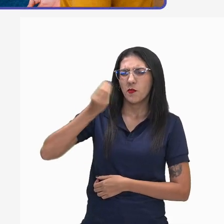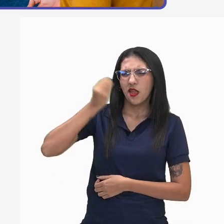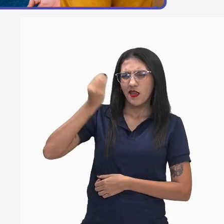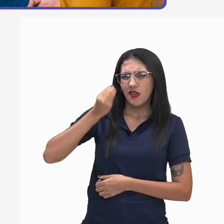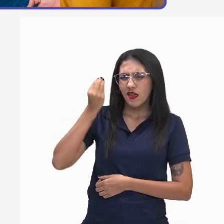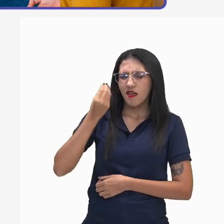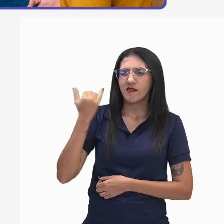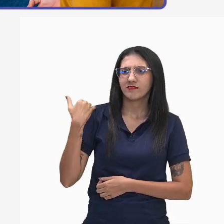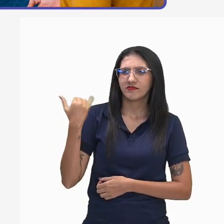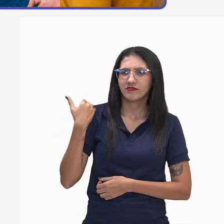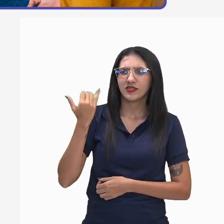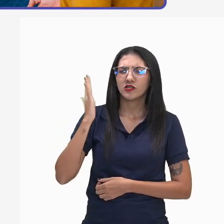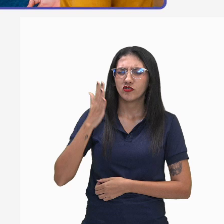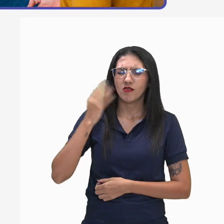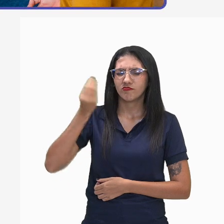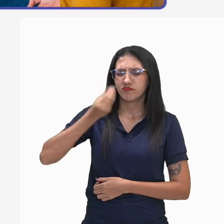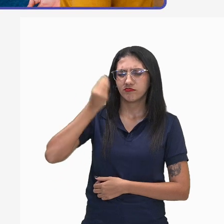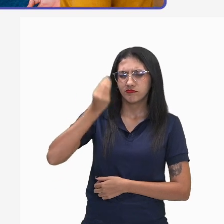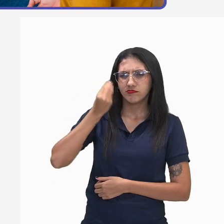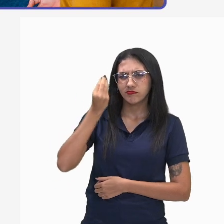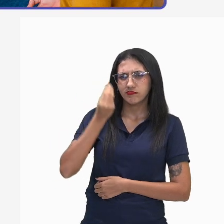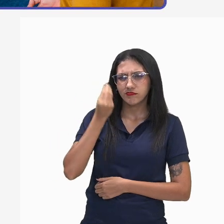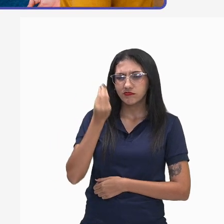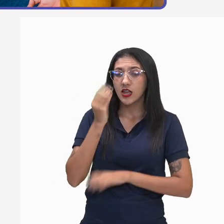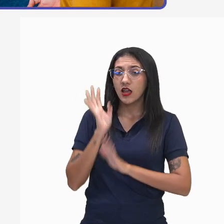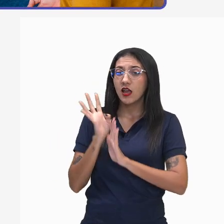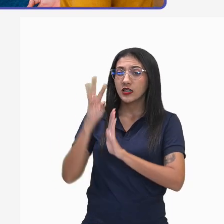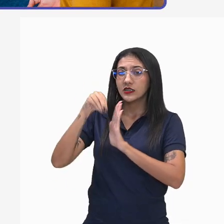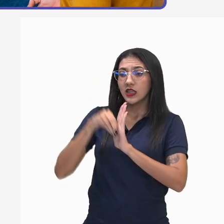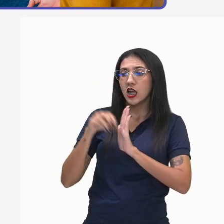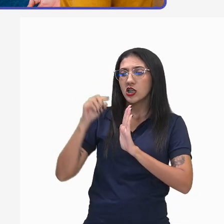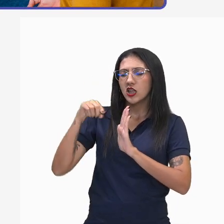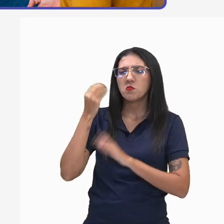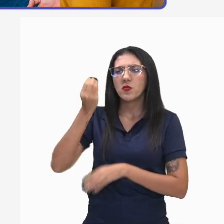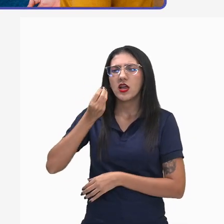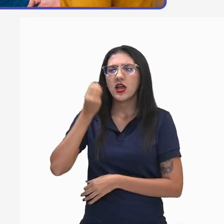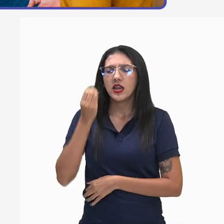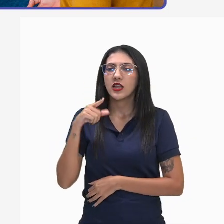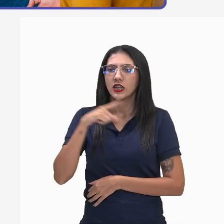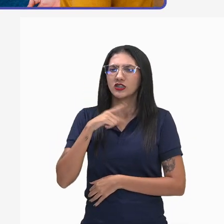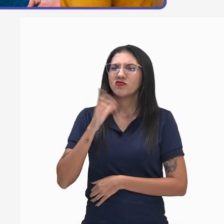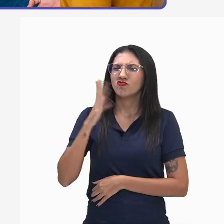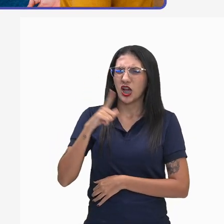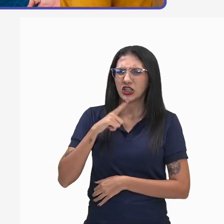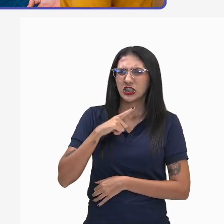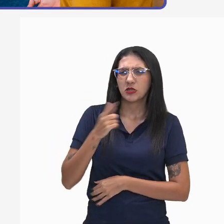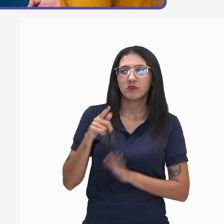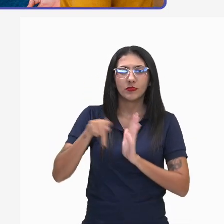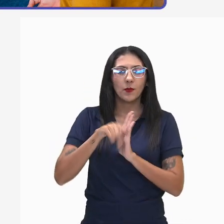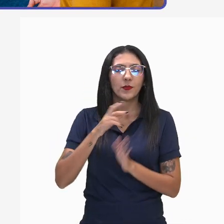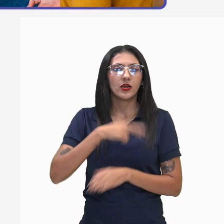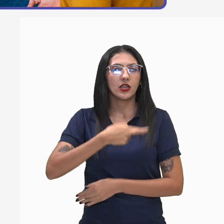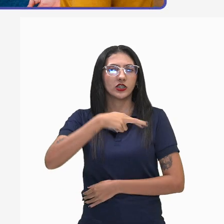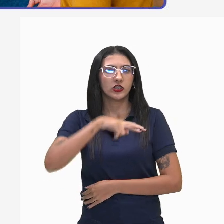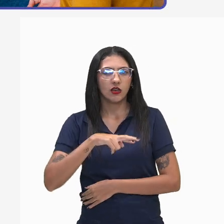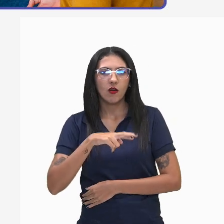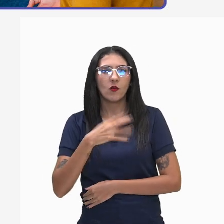têm muita experiência de vida, dentro dessa experiência de vida elas também têm muita experiência religiosa,